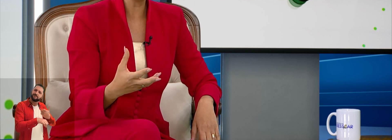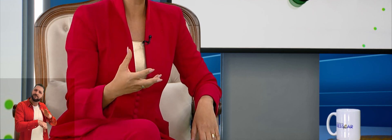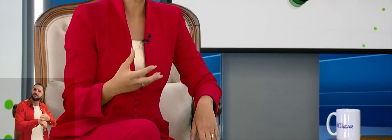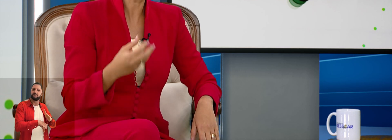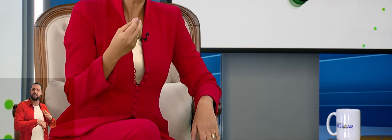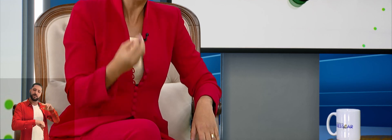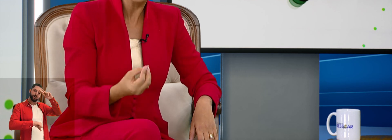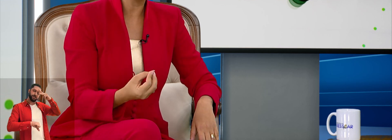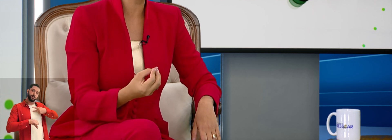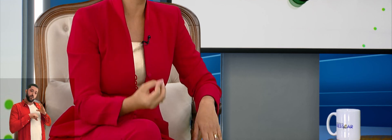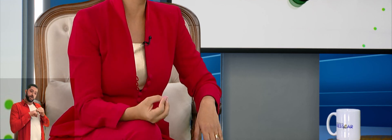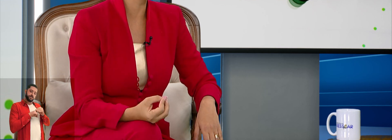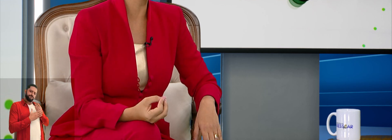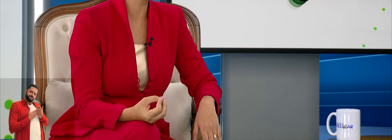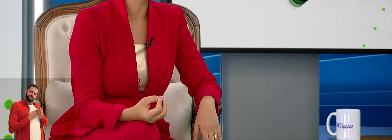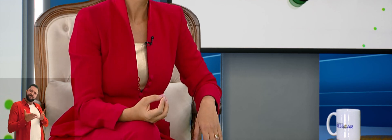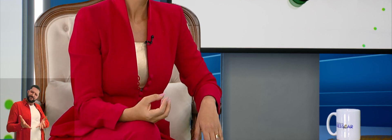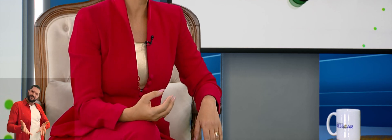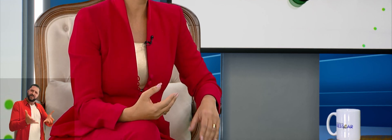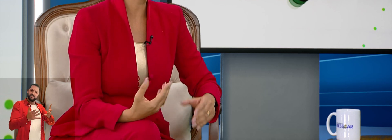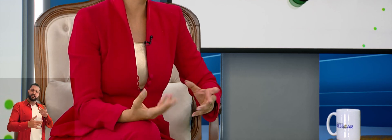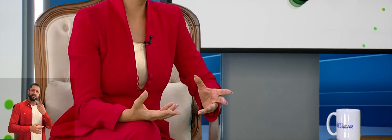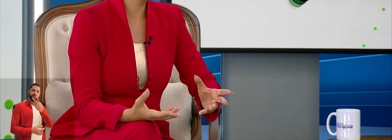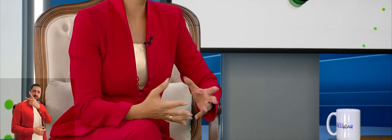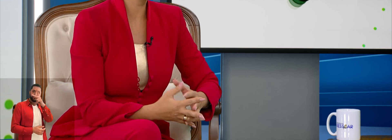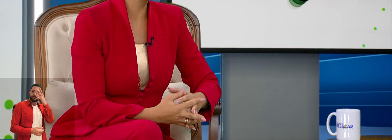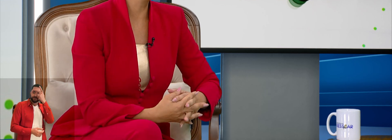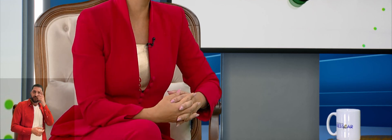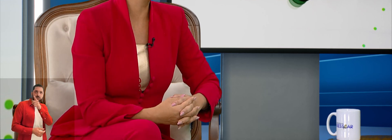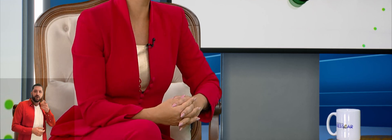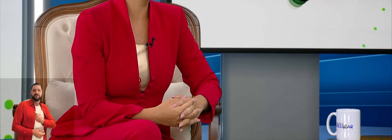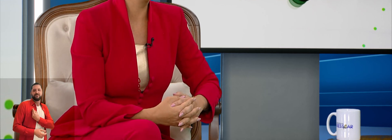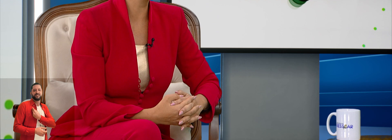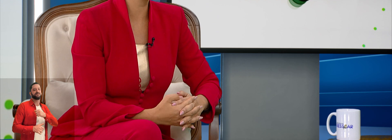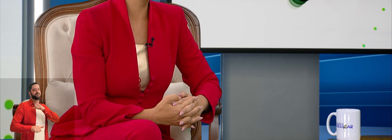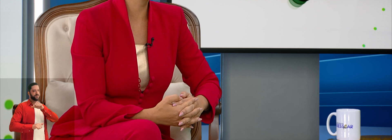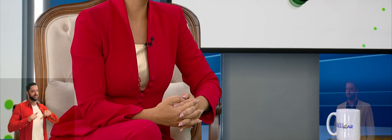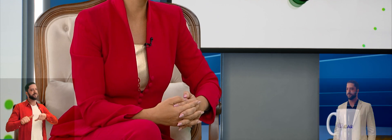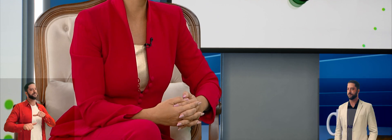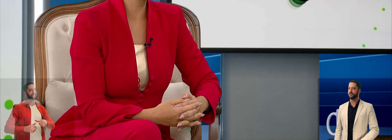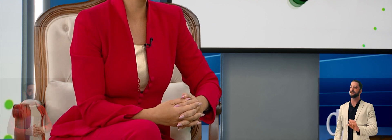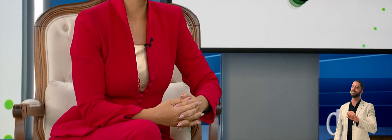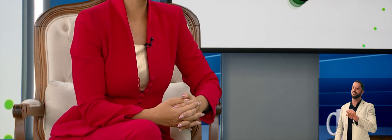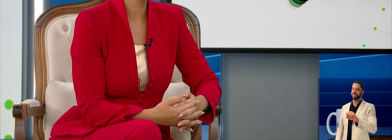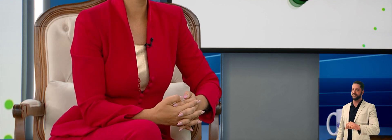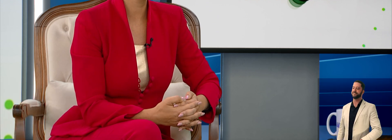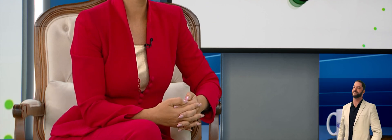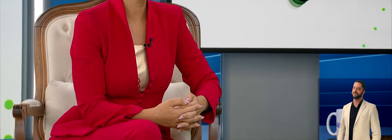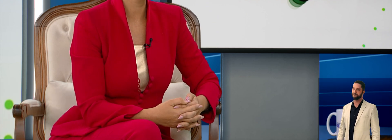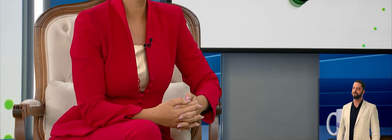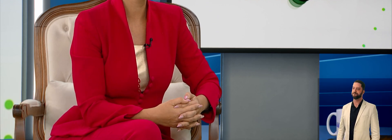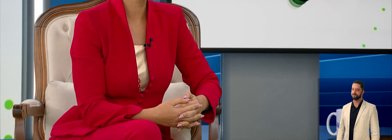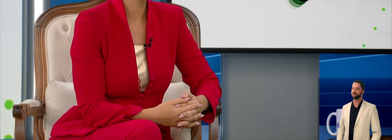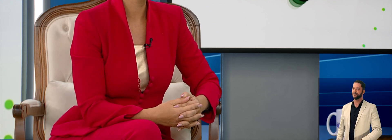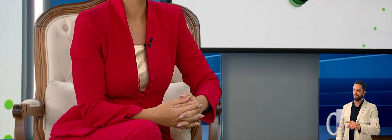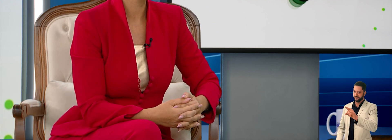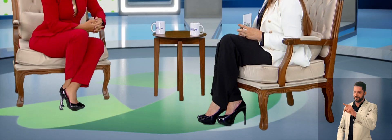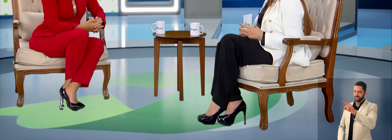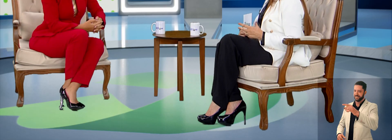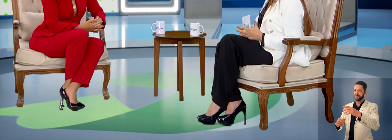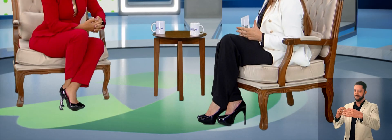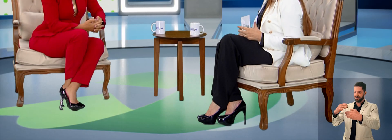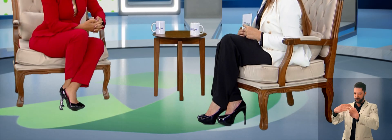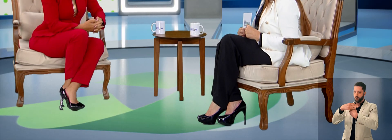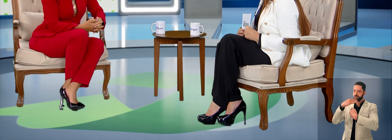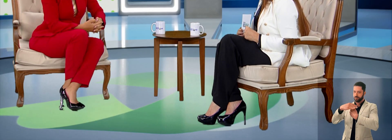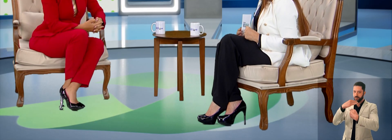coisas novas, busque o autoconhecimento, porque isso vai trazer grande evolução na vida das pessoas, né, Eunice? Sim, sim. E esse